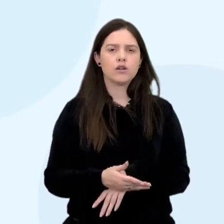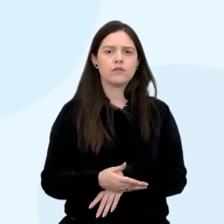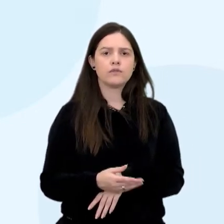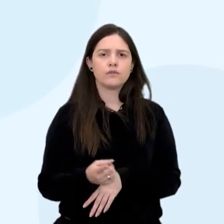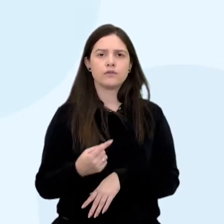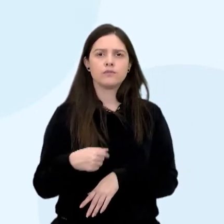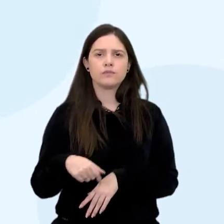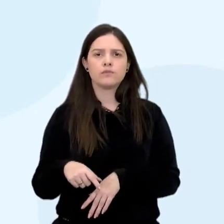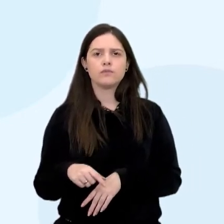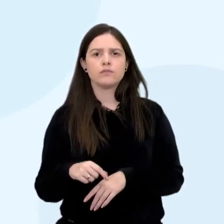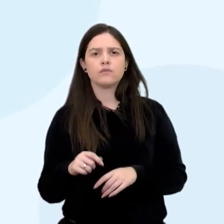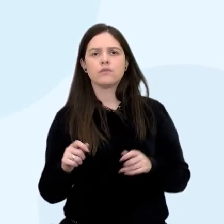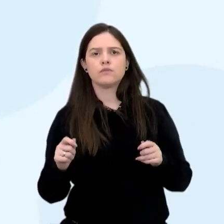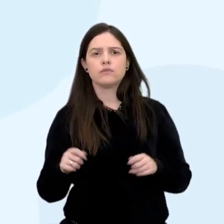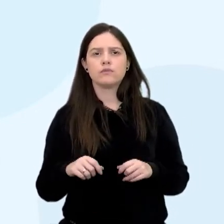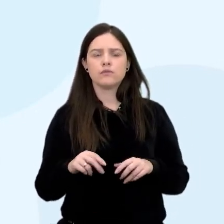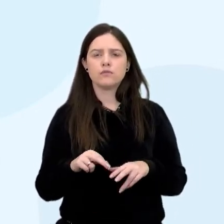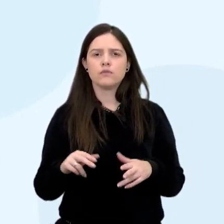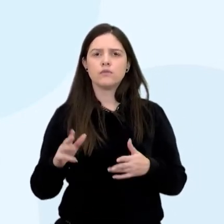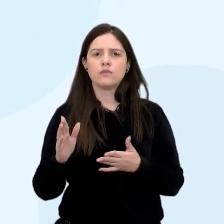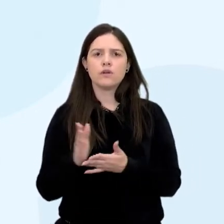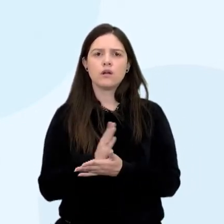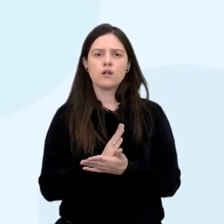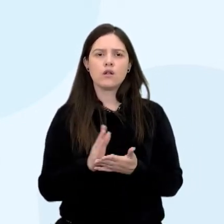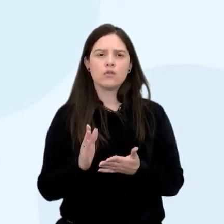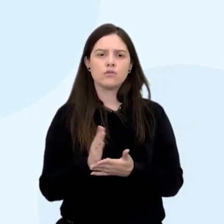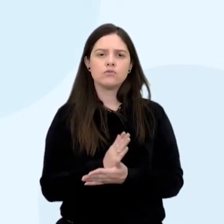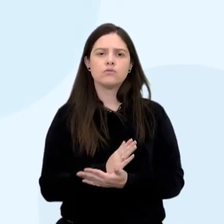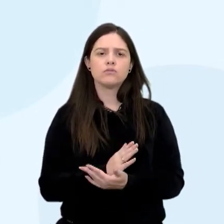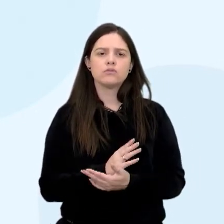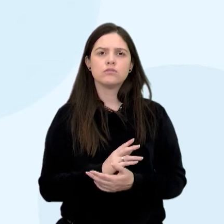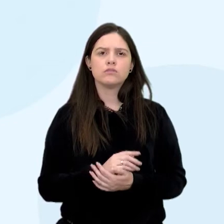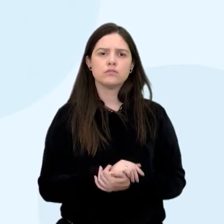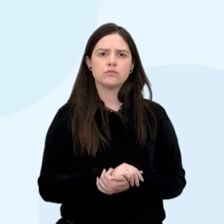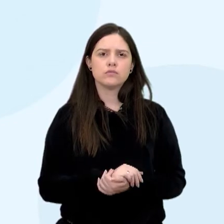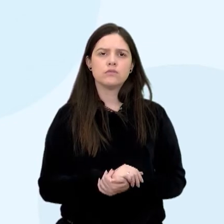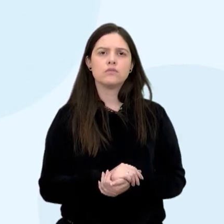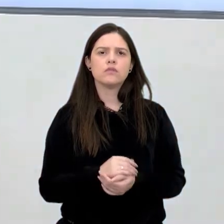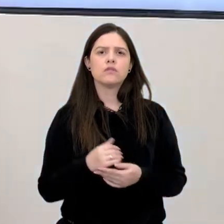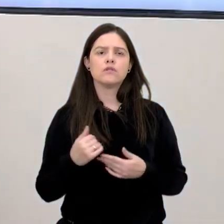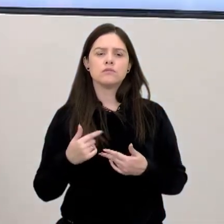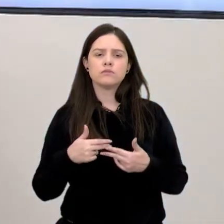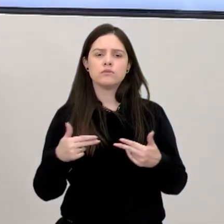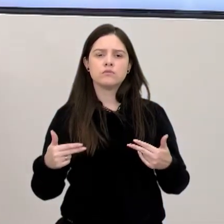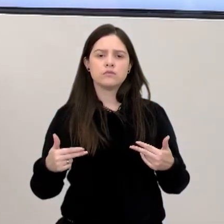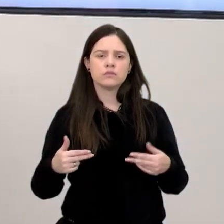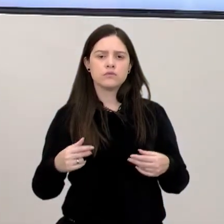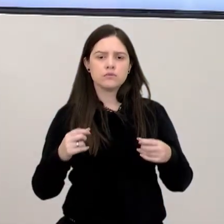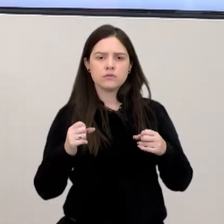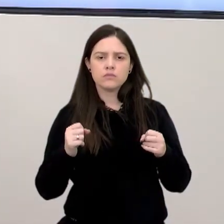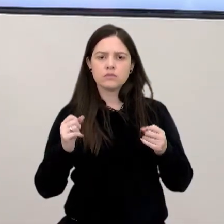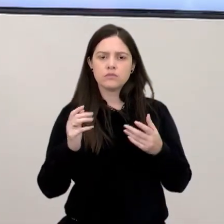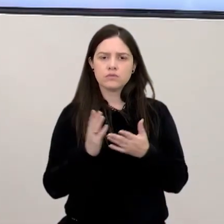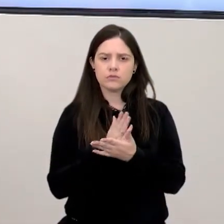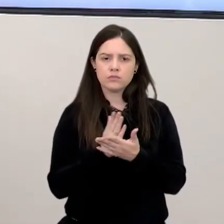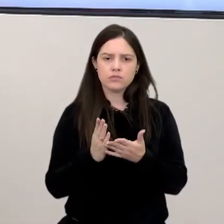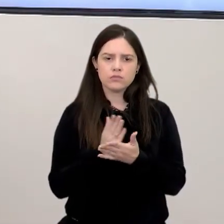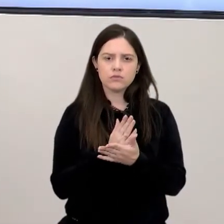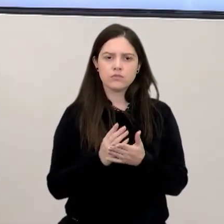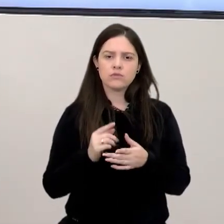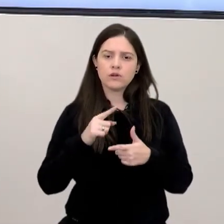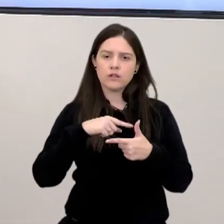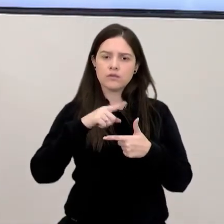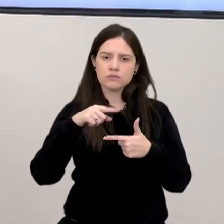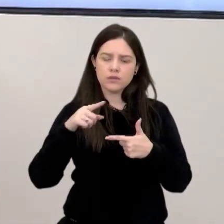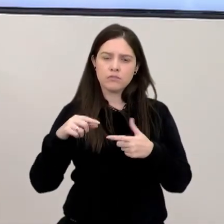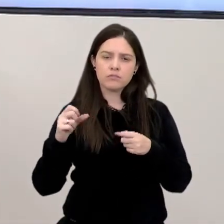né? No artigo tem também alguns gráficos, vocês podem voltar aqui a câmera para mim, 3, ó. No artigo tem alguns gráficos onde vocês podem